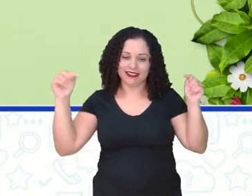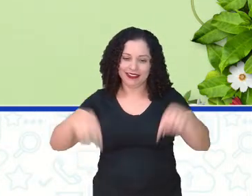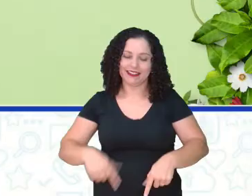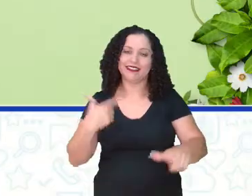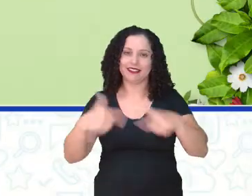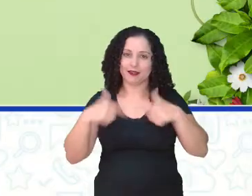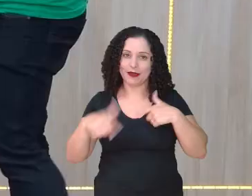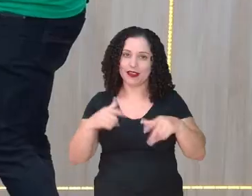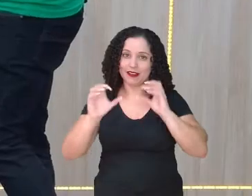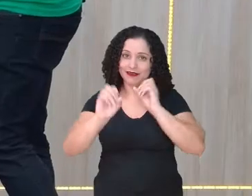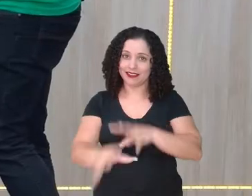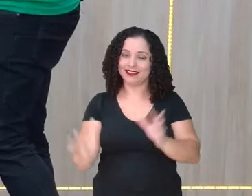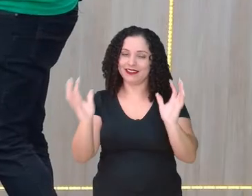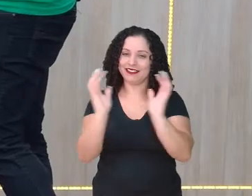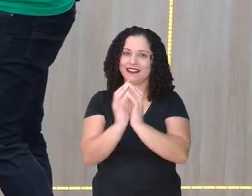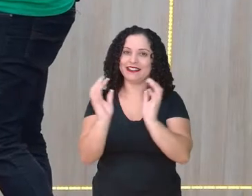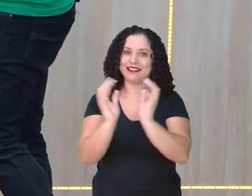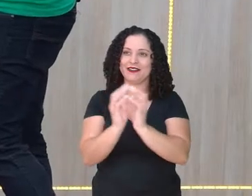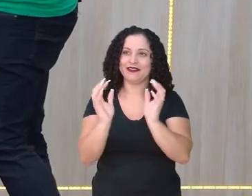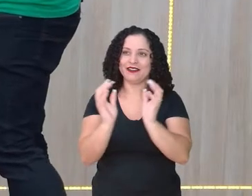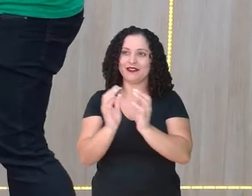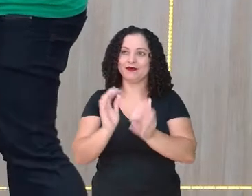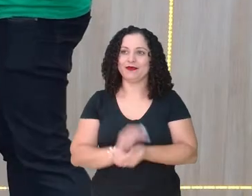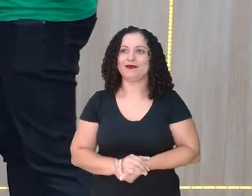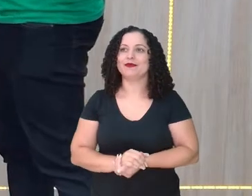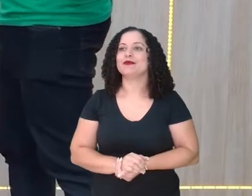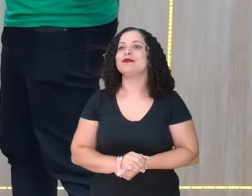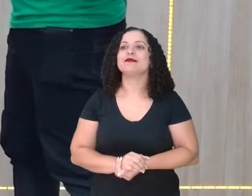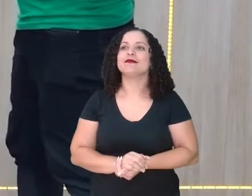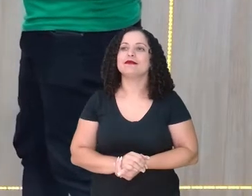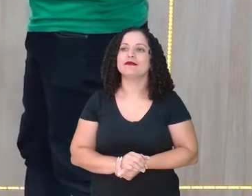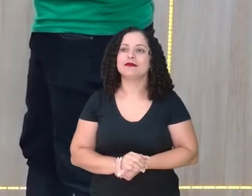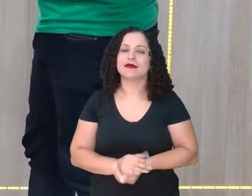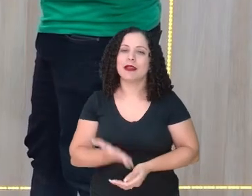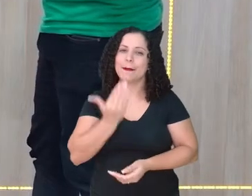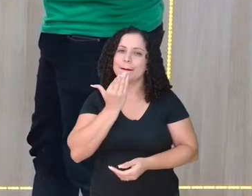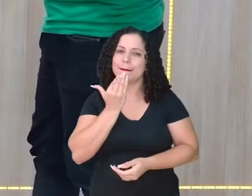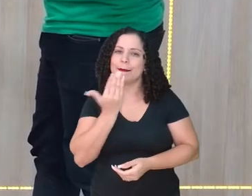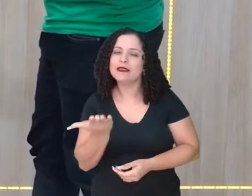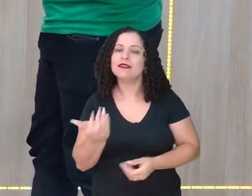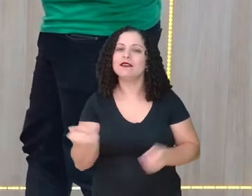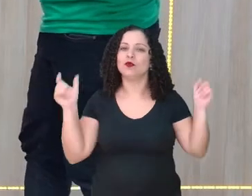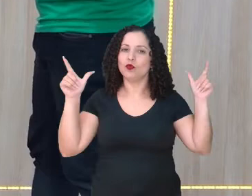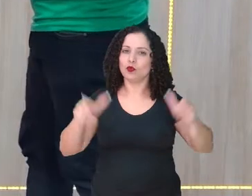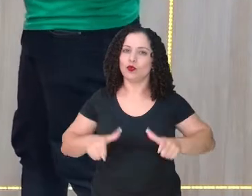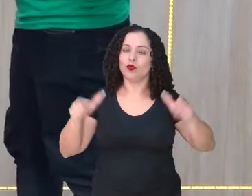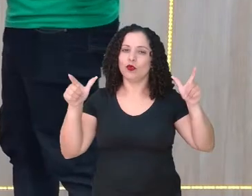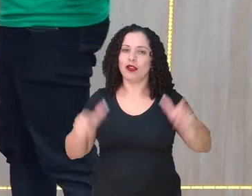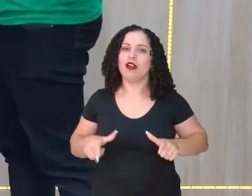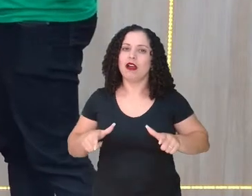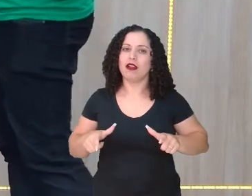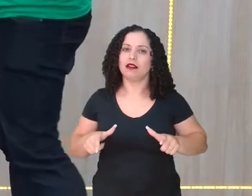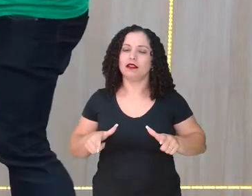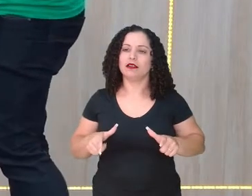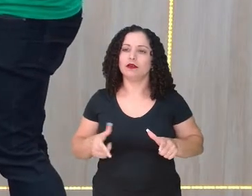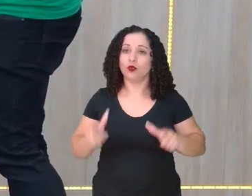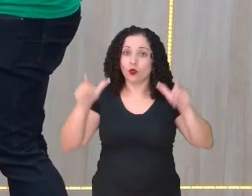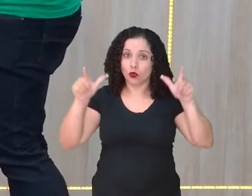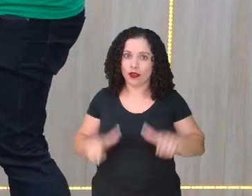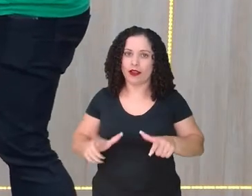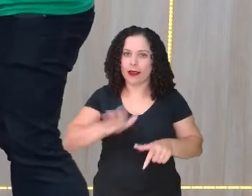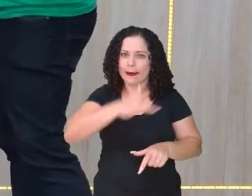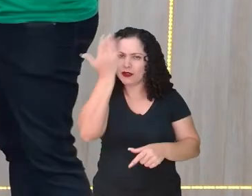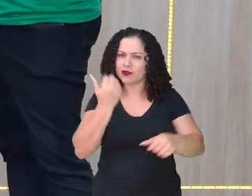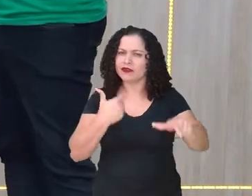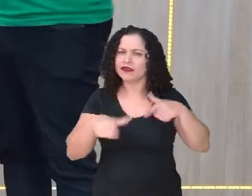bom? Então, solicita a posição ou lugar onde ali, ó, que alguém está trabalhando.